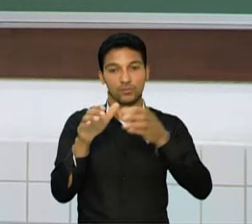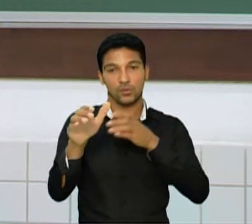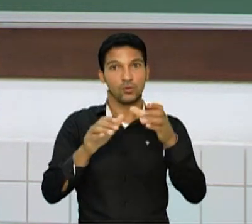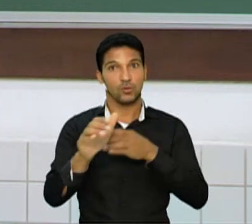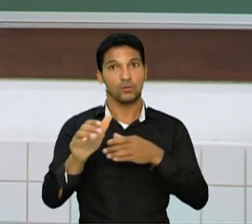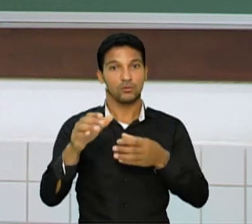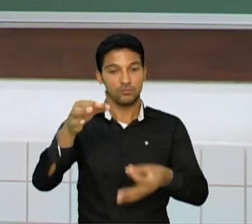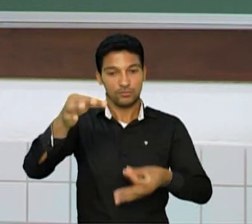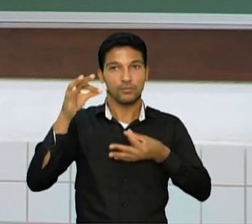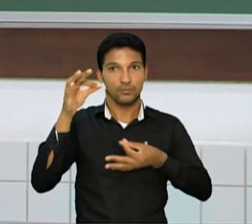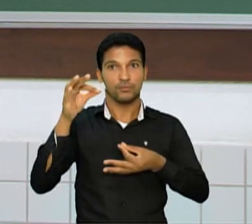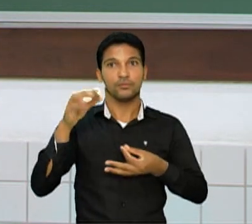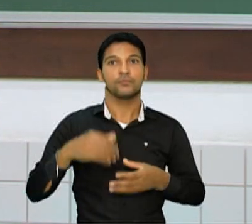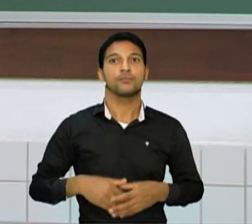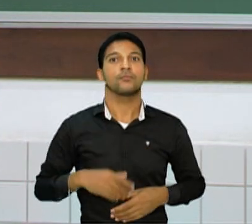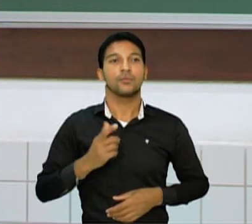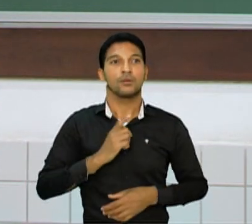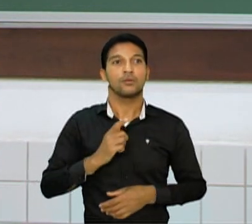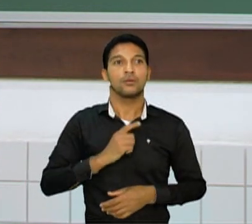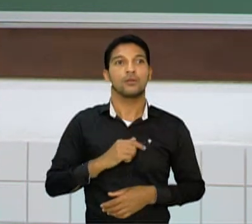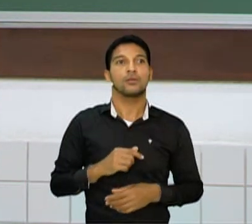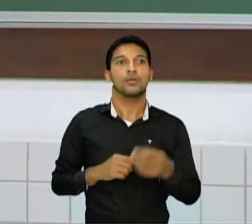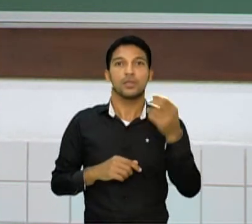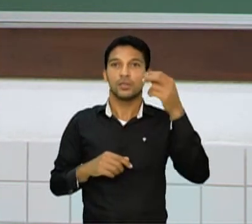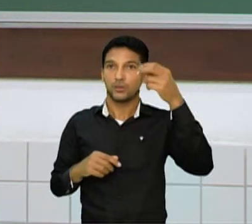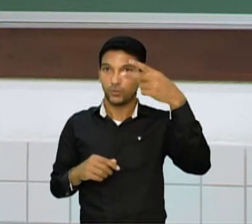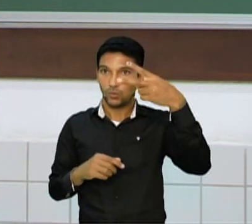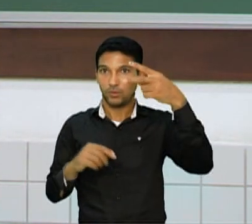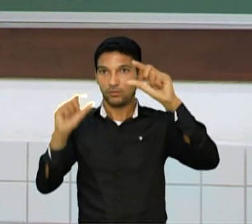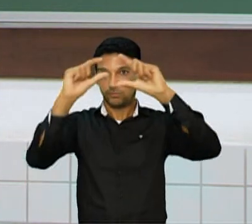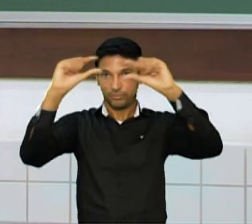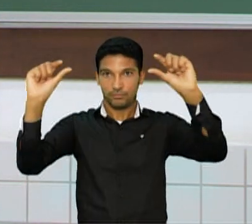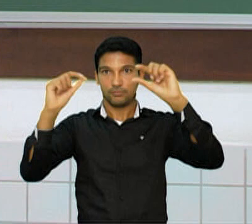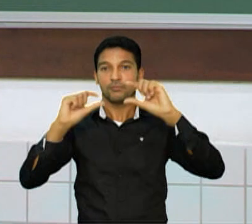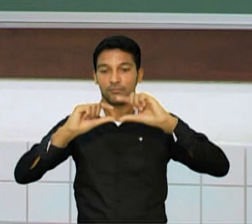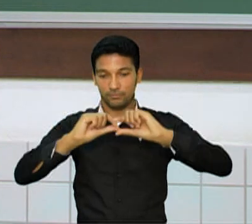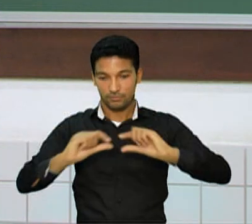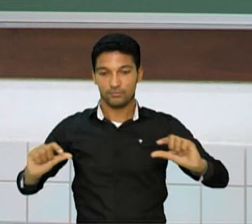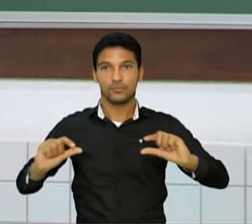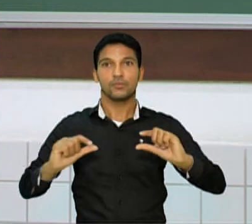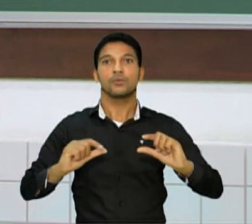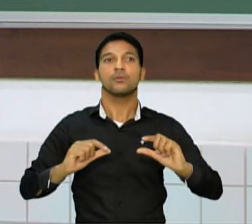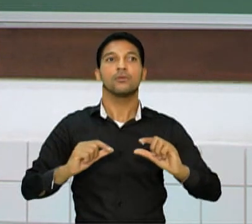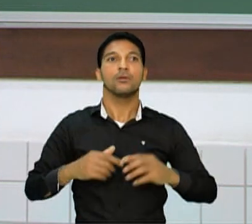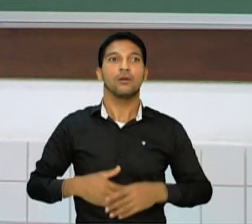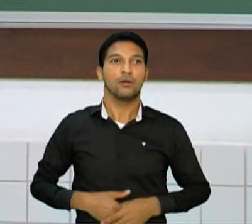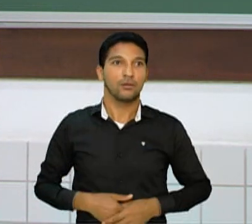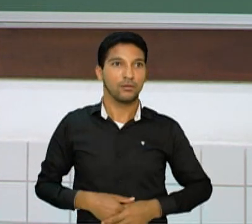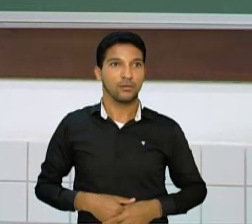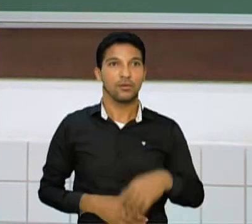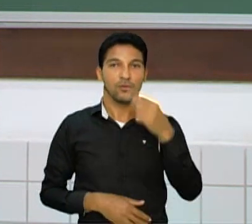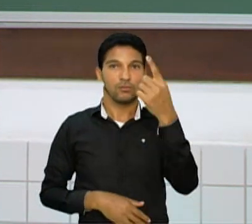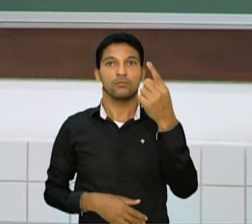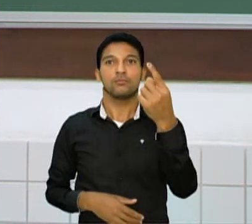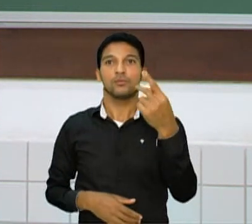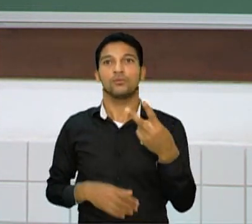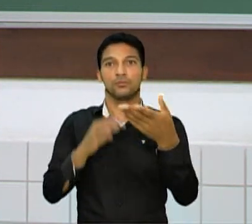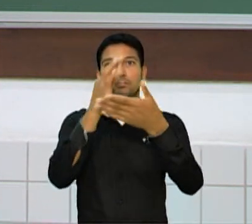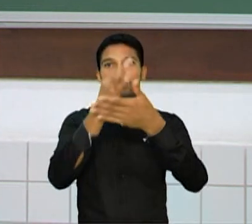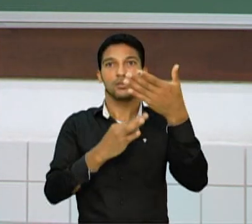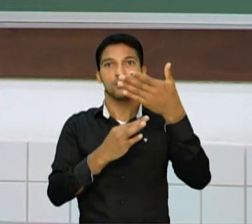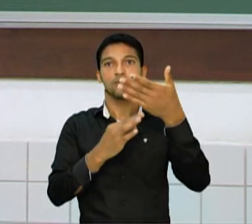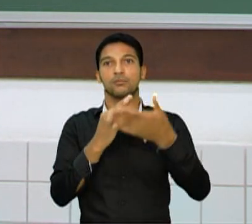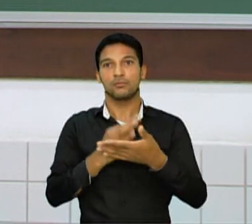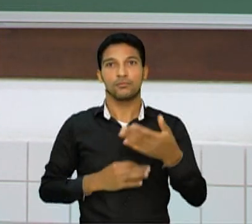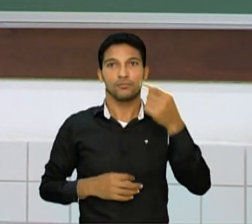em que você tem duas frases ou dois textos aqui destacados e aí você deve fazer uma análise.